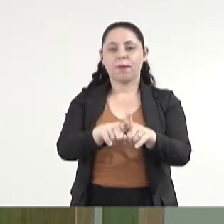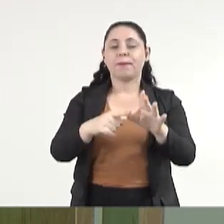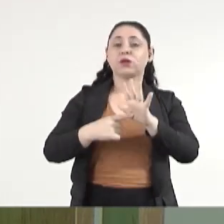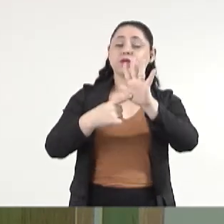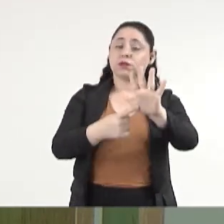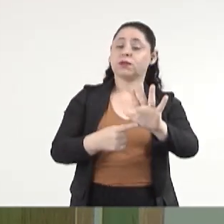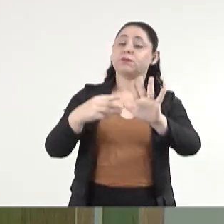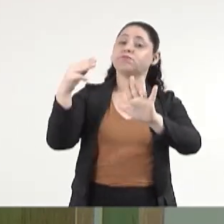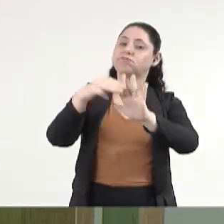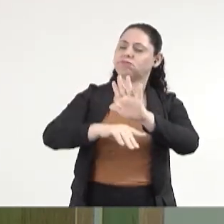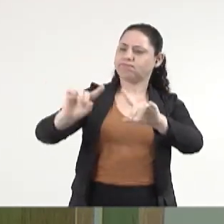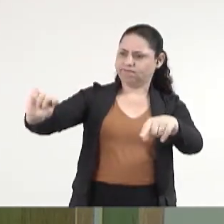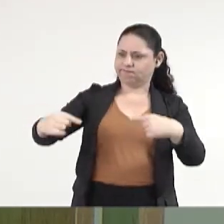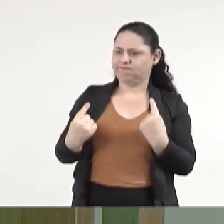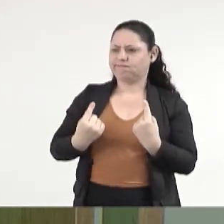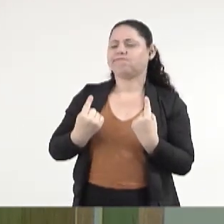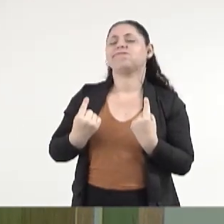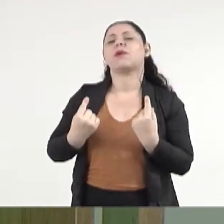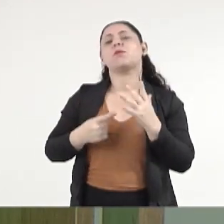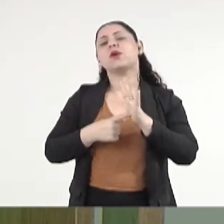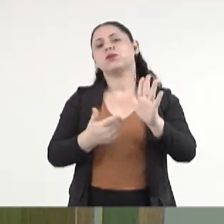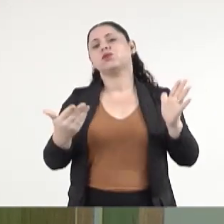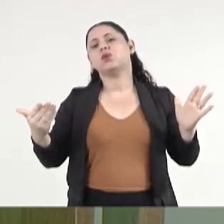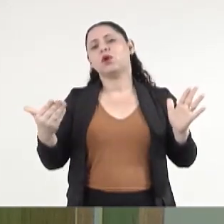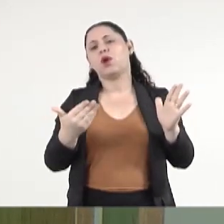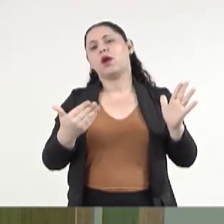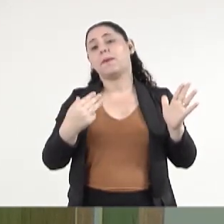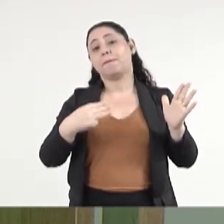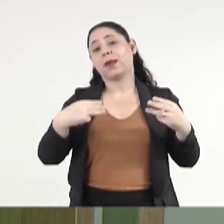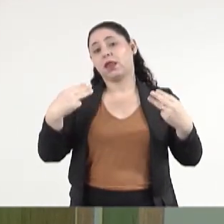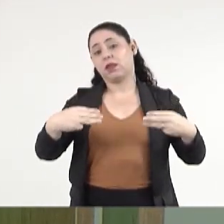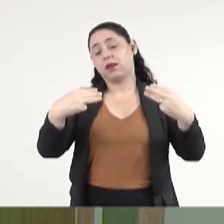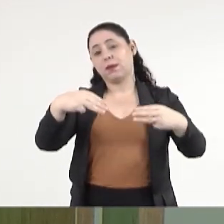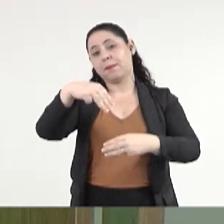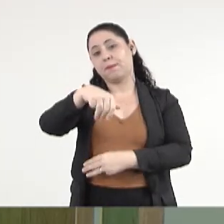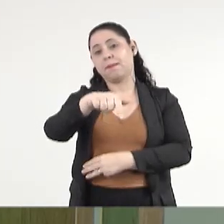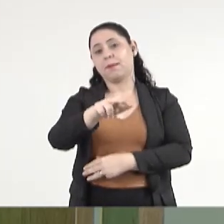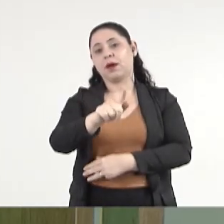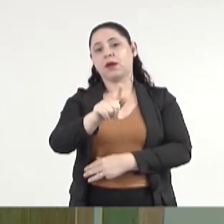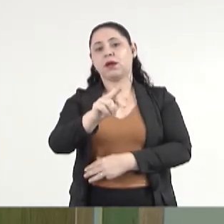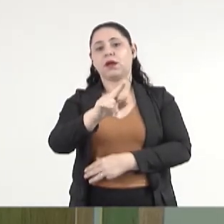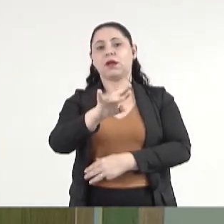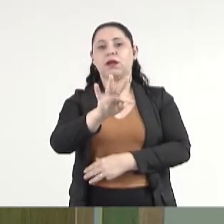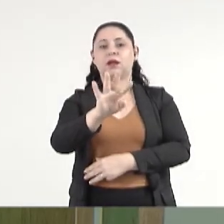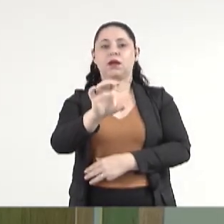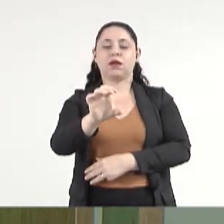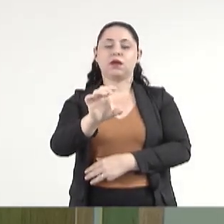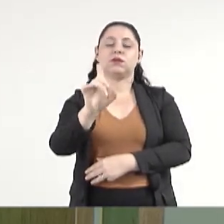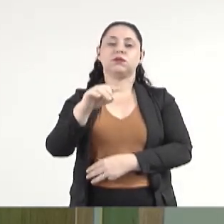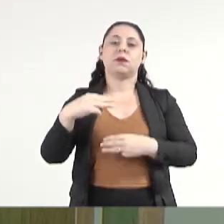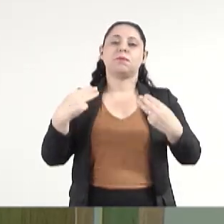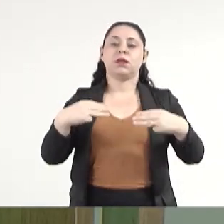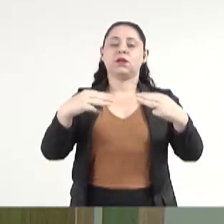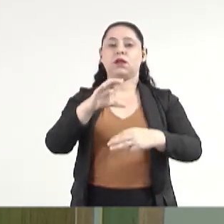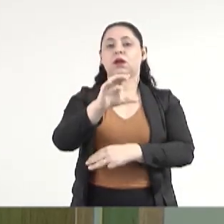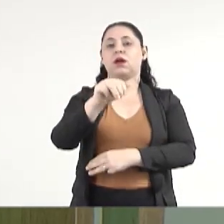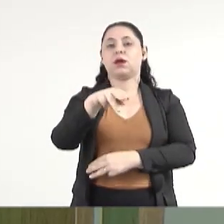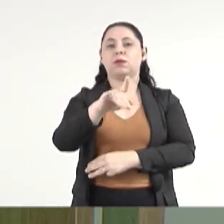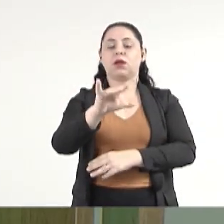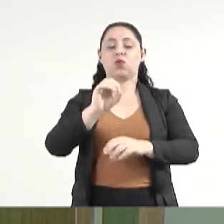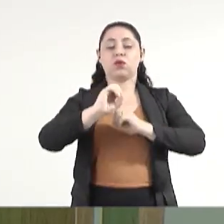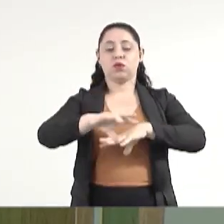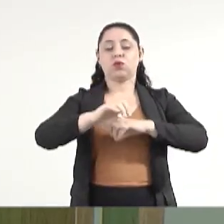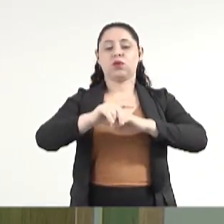a apresentar essa minuta e nós estamos apresentando essa minuta, então, aqui para a ministra Margarete Menezes, que é a ministra da Cultura, para o ministro Camilo, que é o